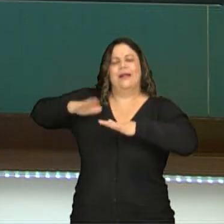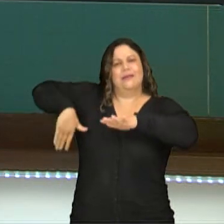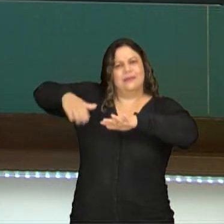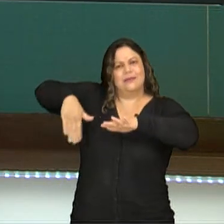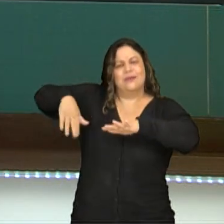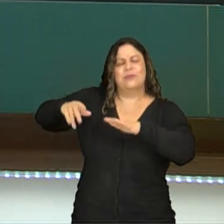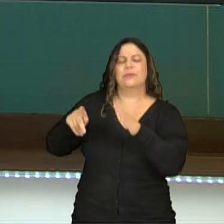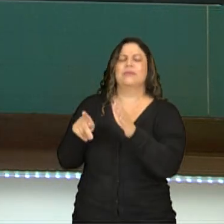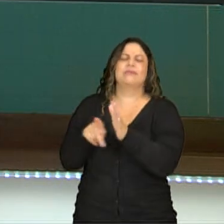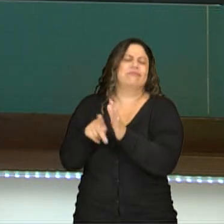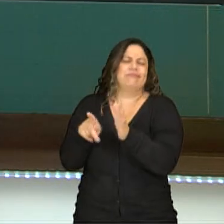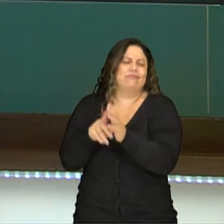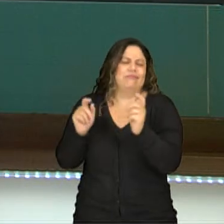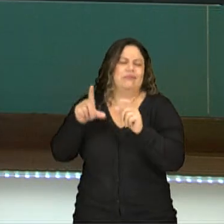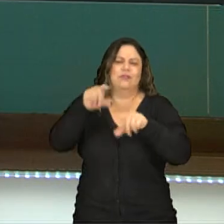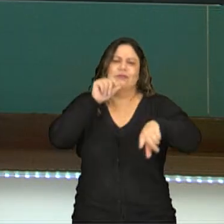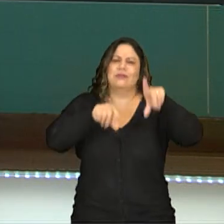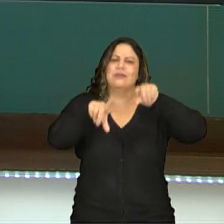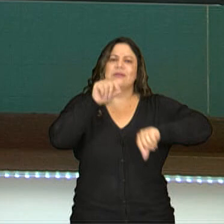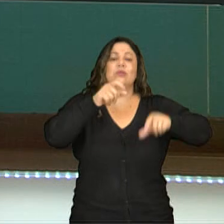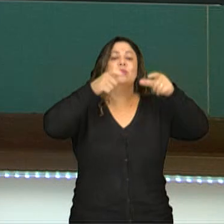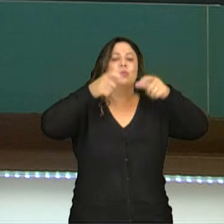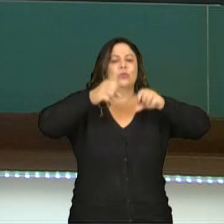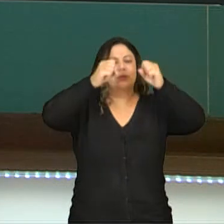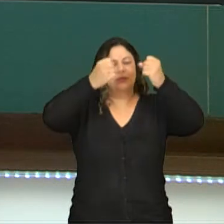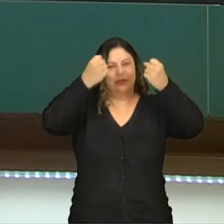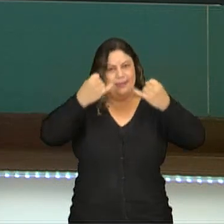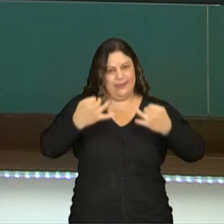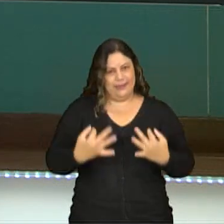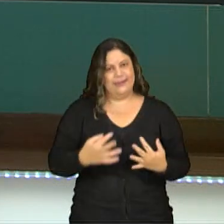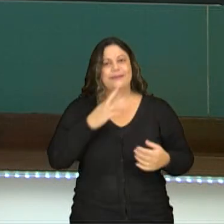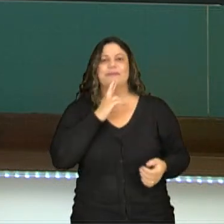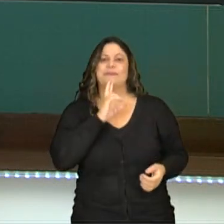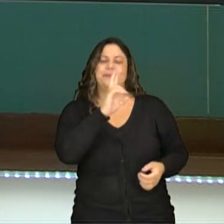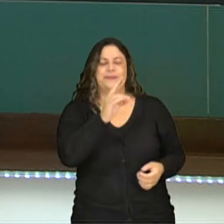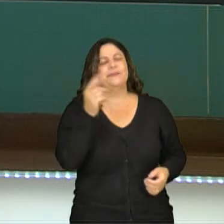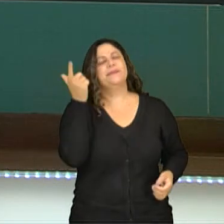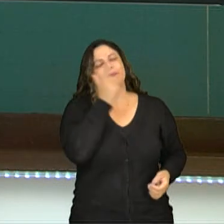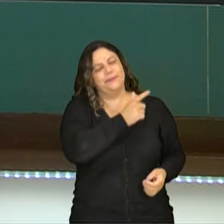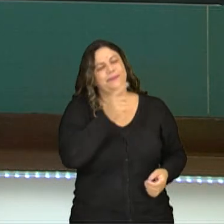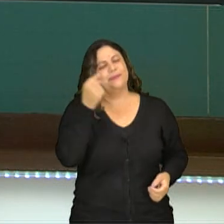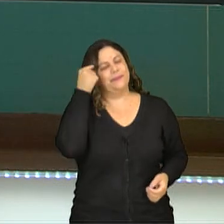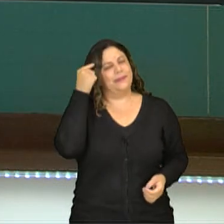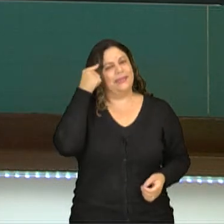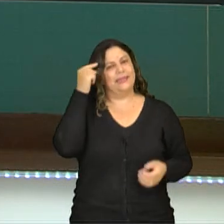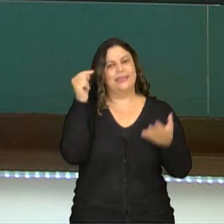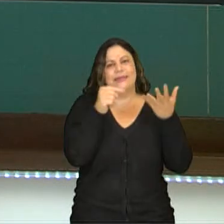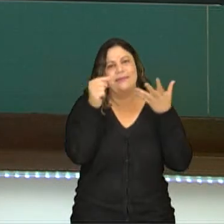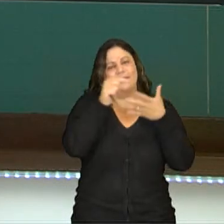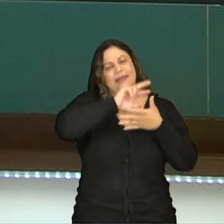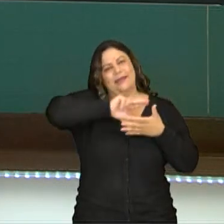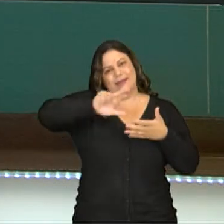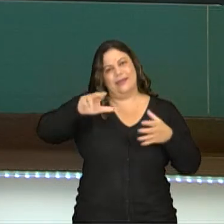você quem vai escolher um local e justificar a tua resposta, com certeza vocês devem ter pensado em vários locais.